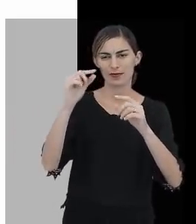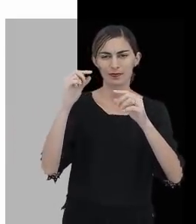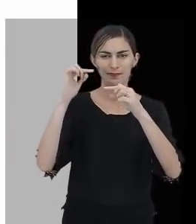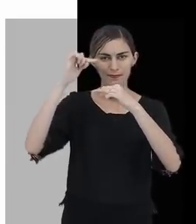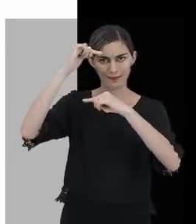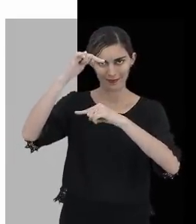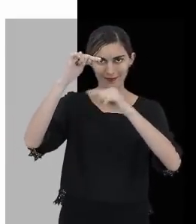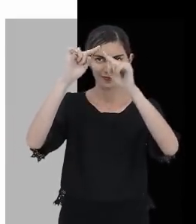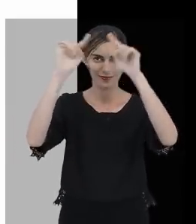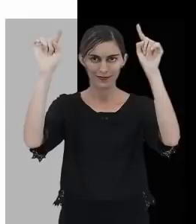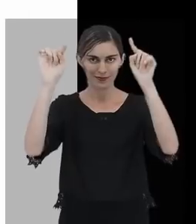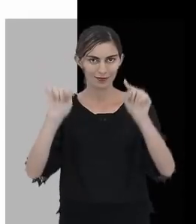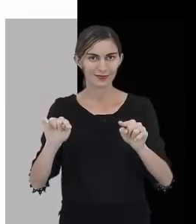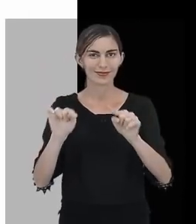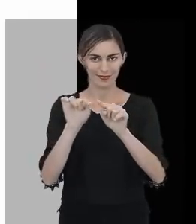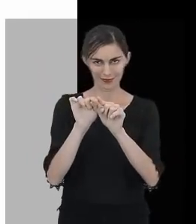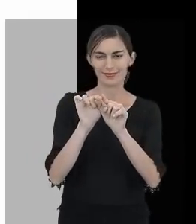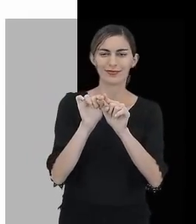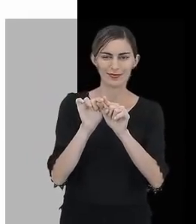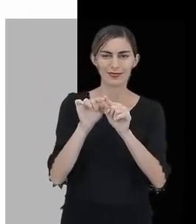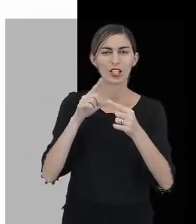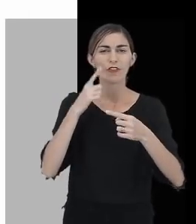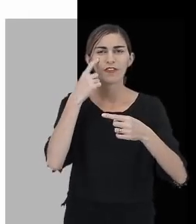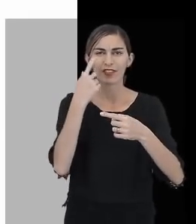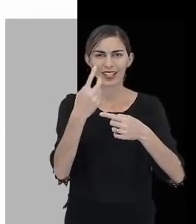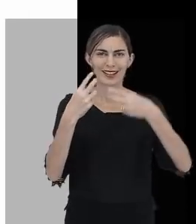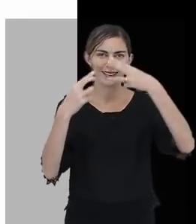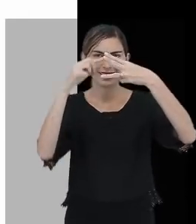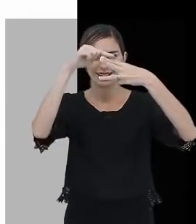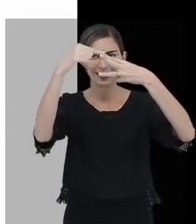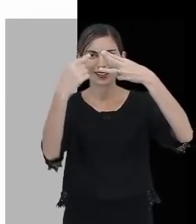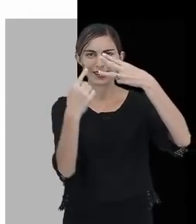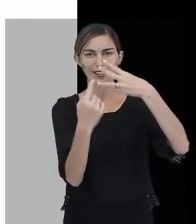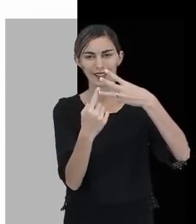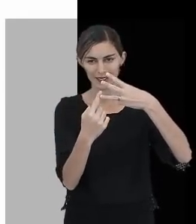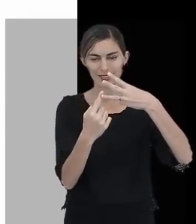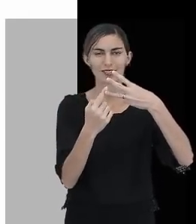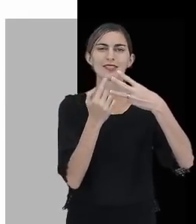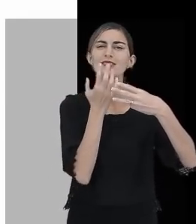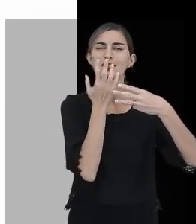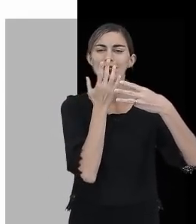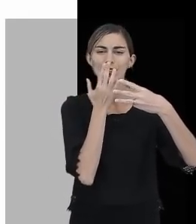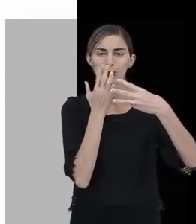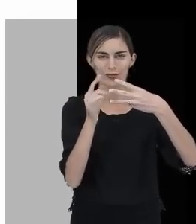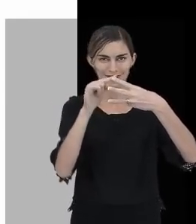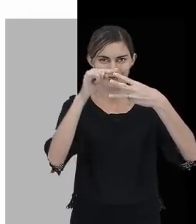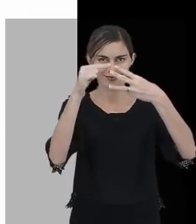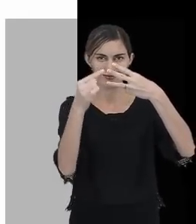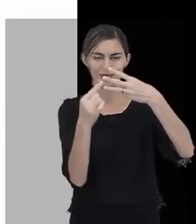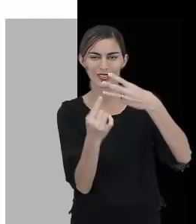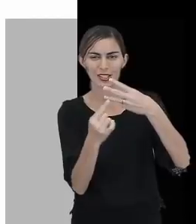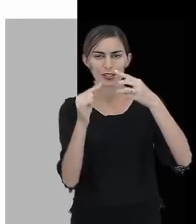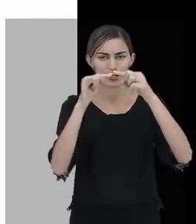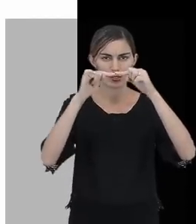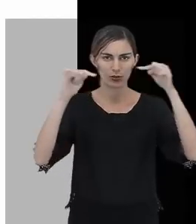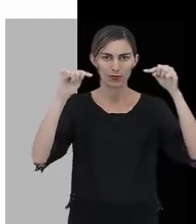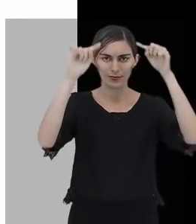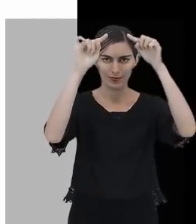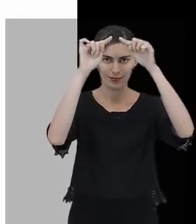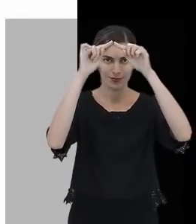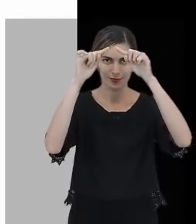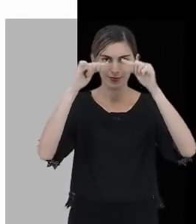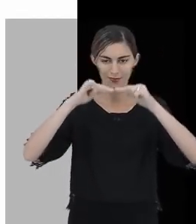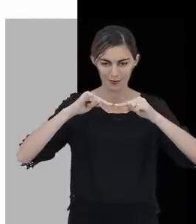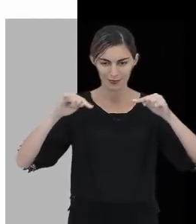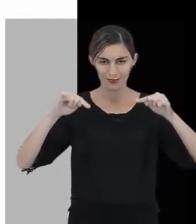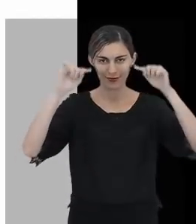Demo. E vocês podem ver aí 3 elementos, certo? Nessa aplicação. São 3 quadrados que